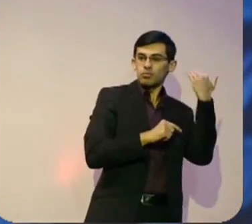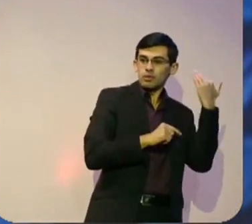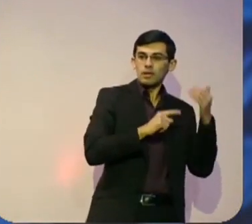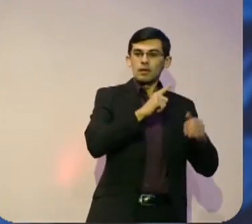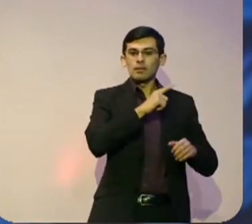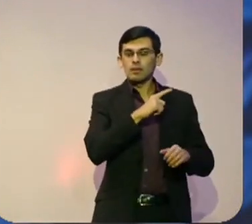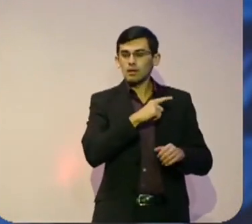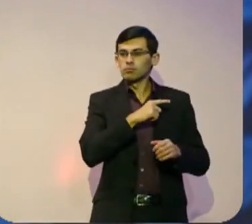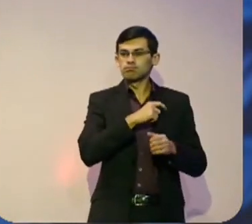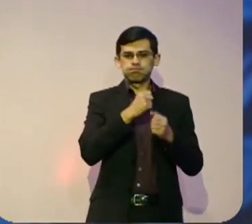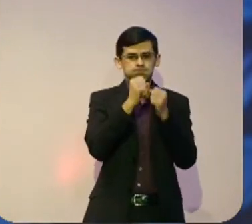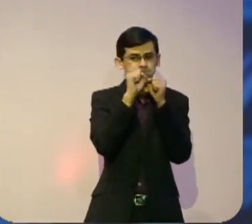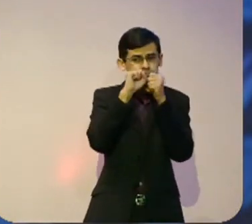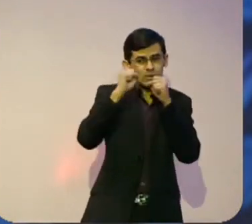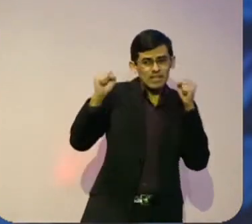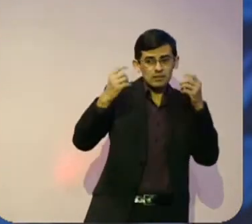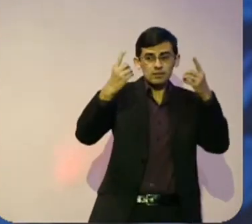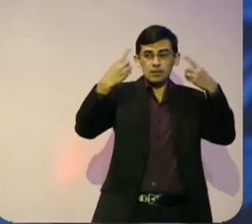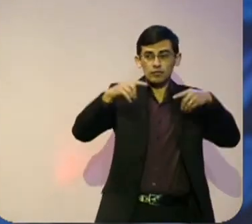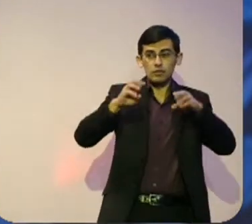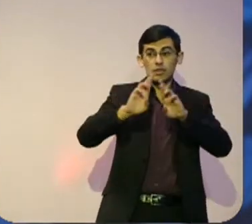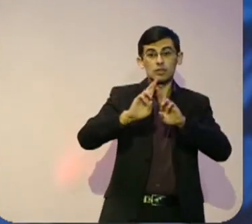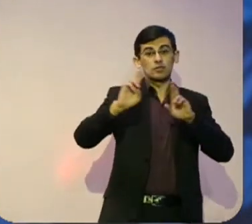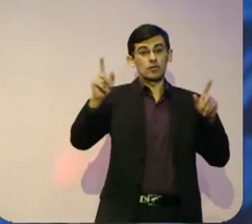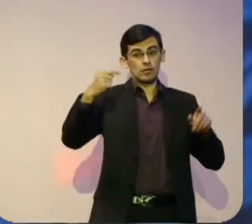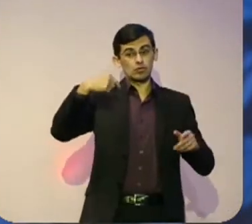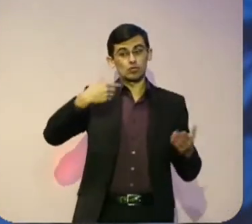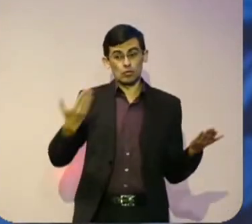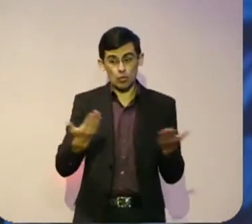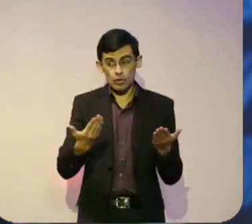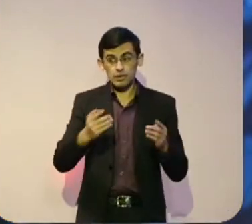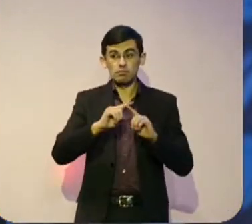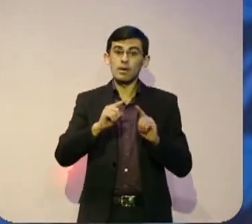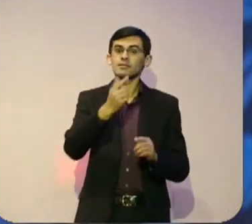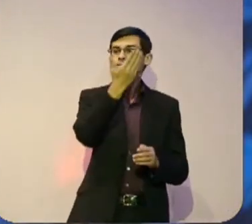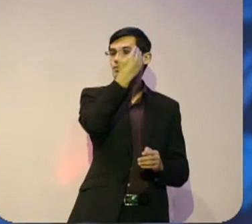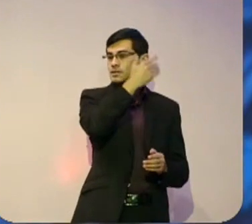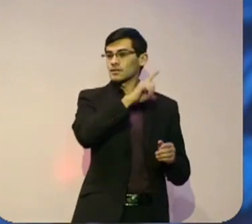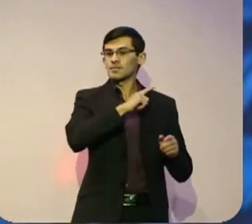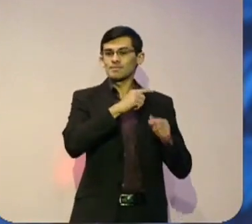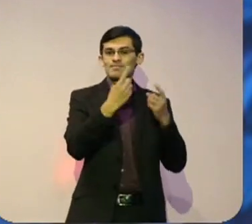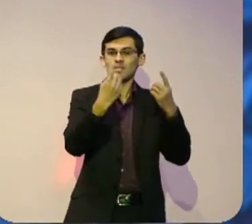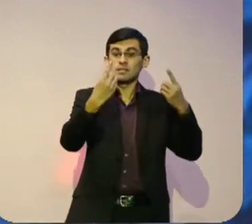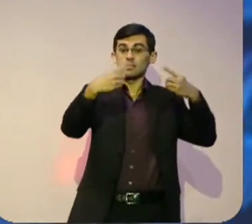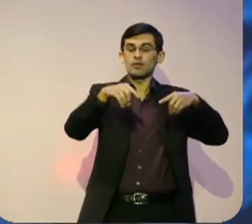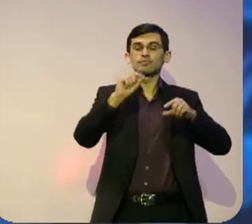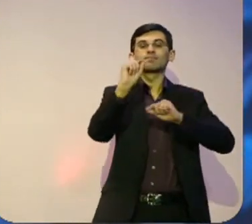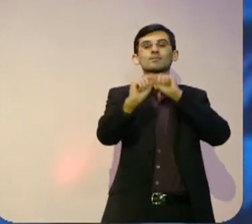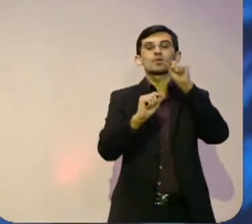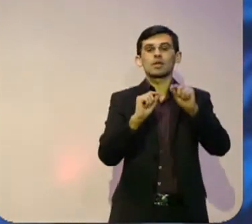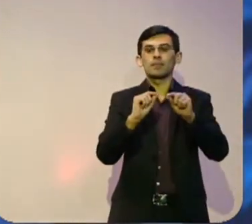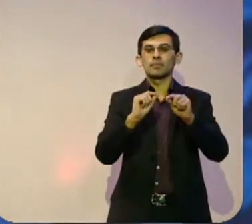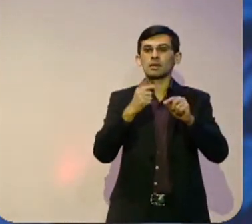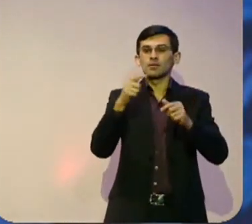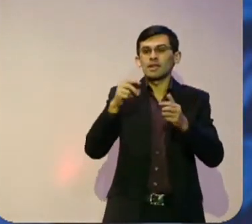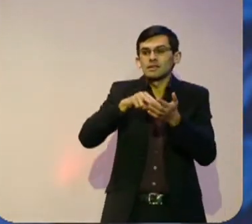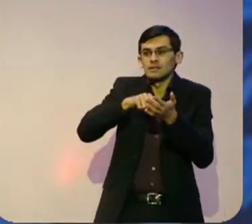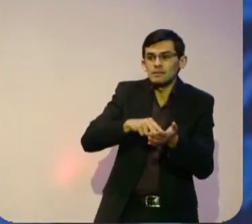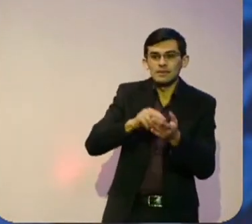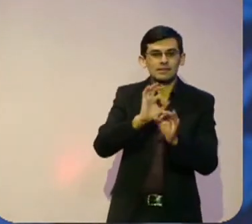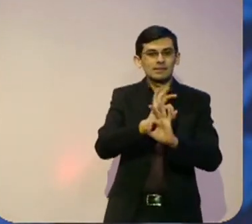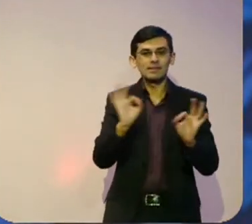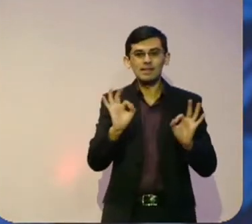de grandes desafios, diferentes dos nossos, mas grandes desafios. Desafios de insegurança